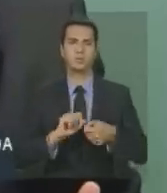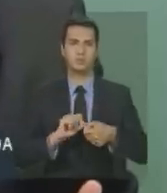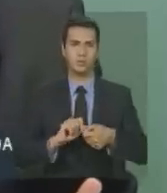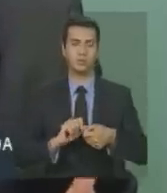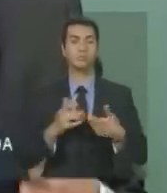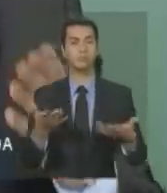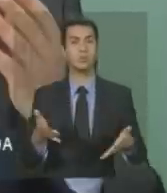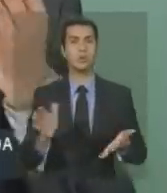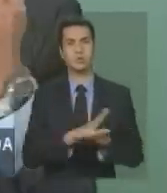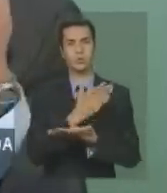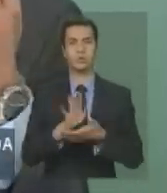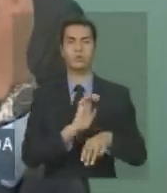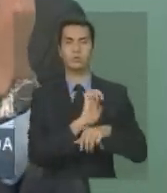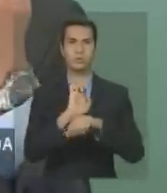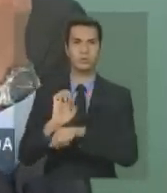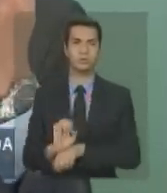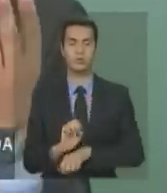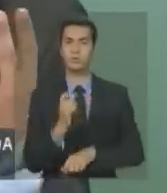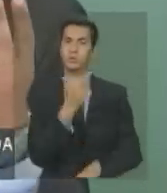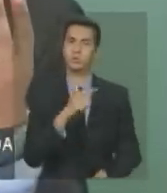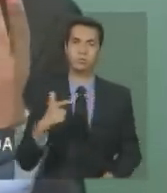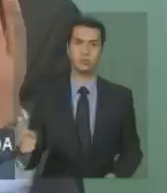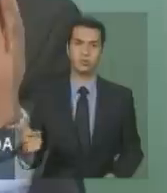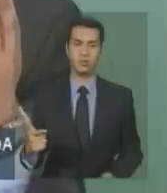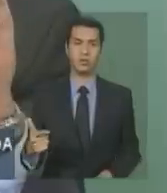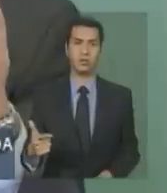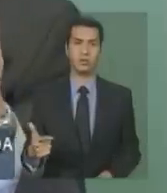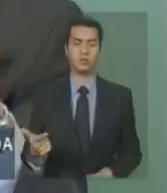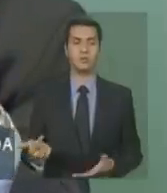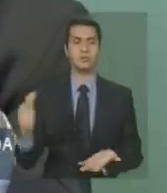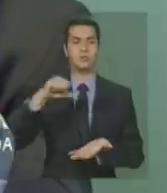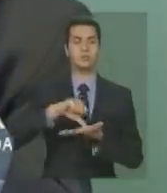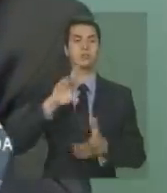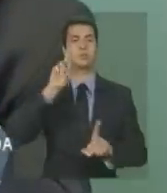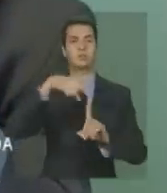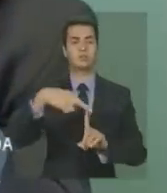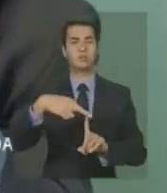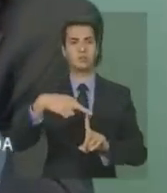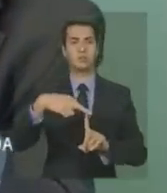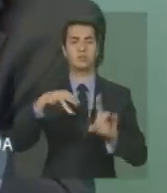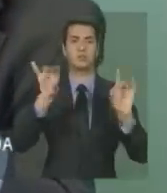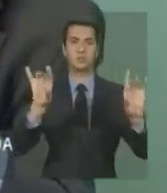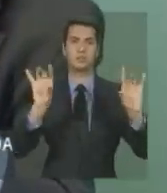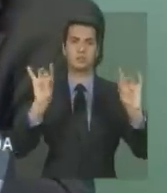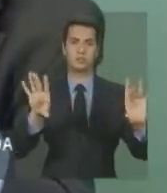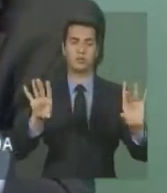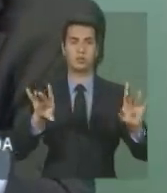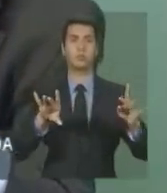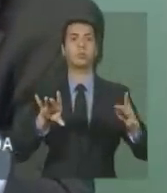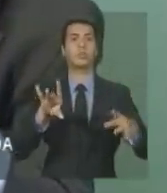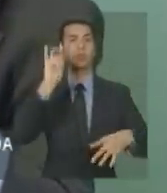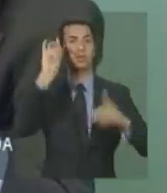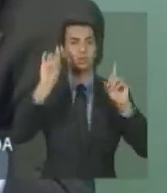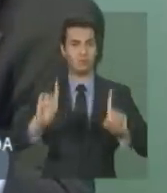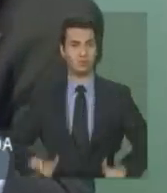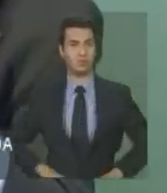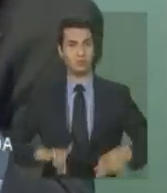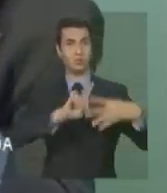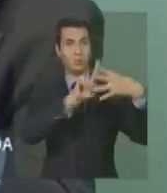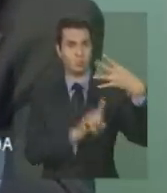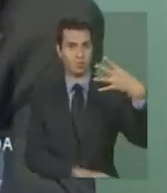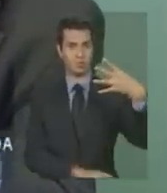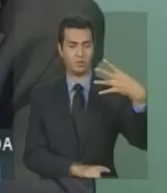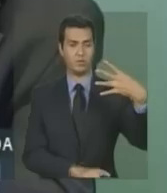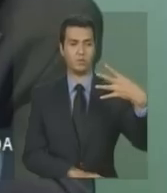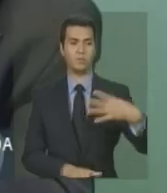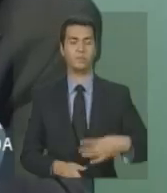tem pelo menos um centro especializado das quatro deficiências e nós estamos caracterizando aqui o conjunto de serviços